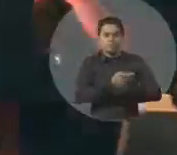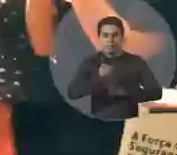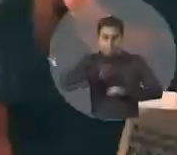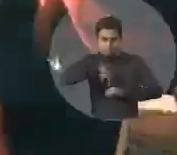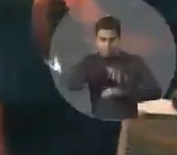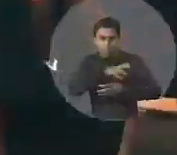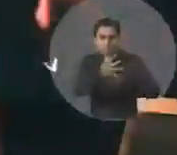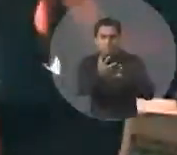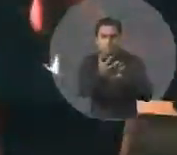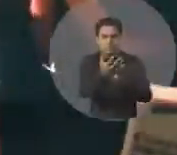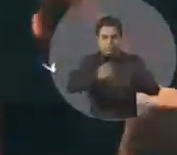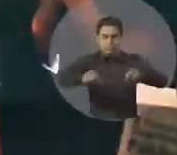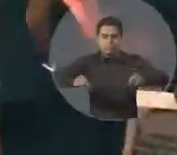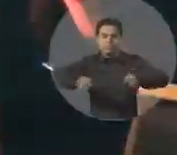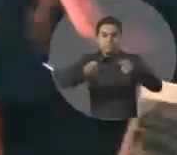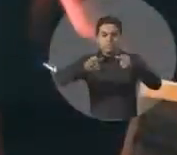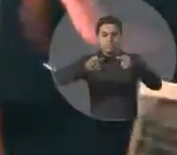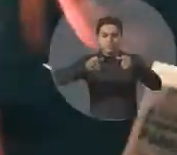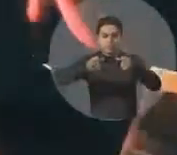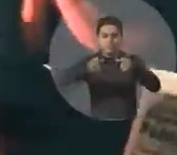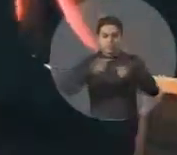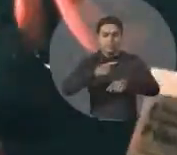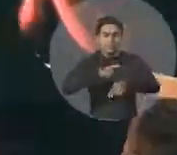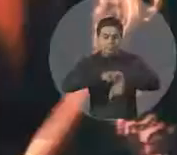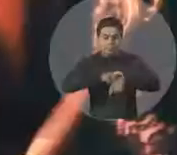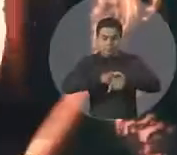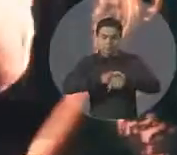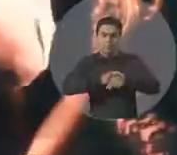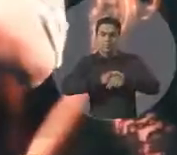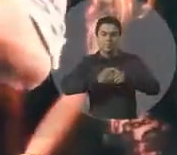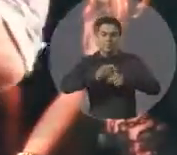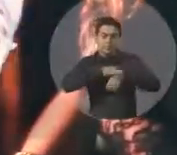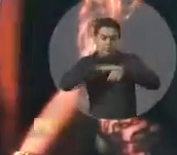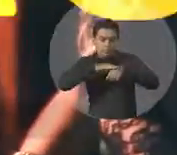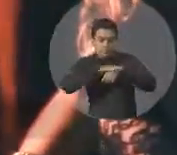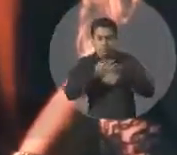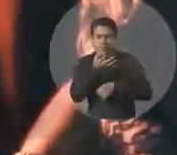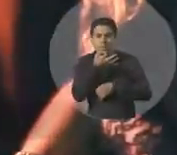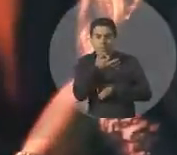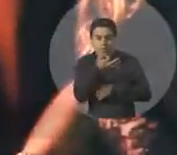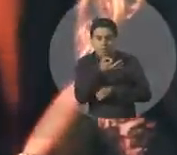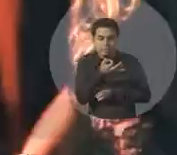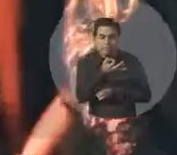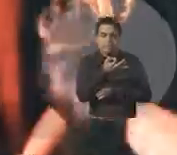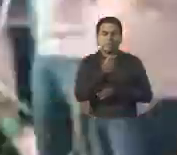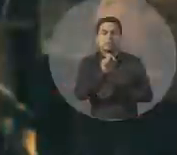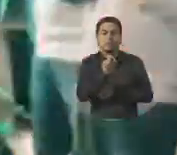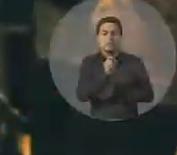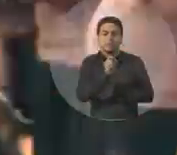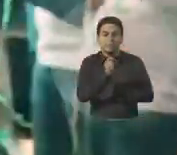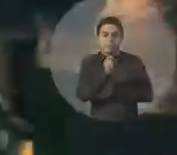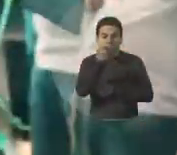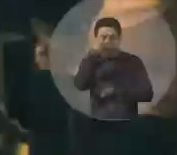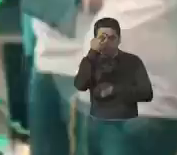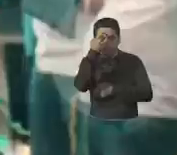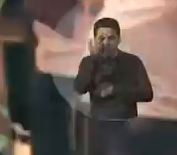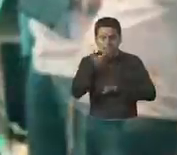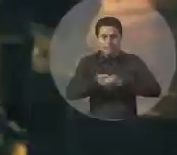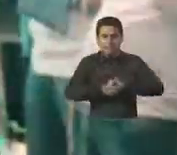Nós queremos fazer o enfrentamento do debate, das ideias, das palavras.